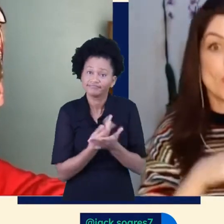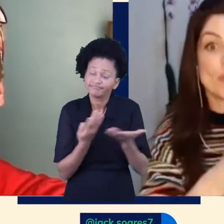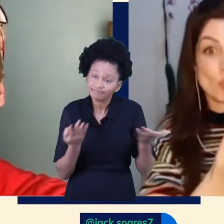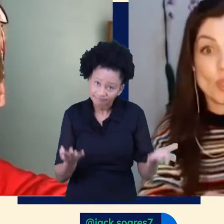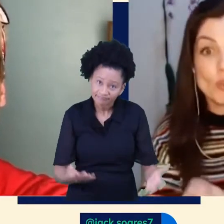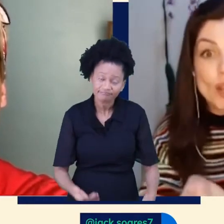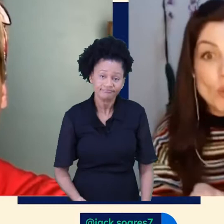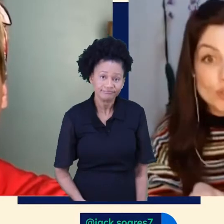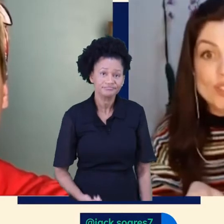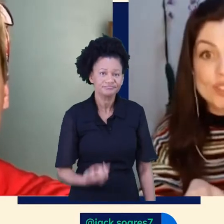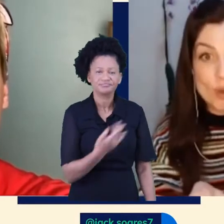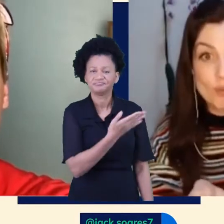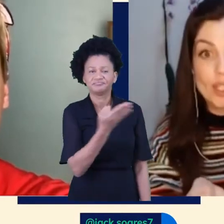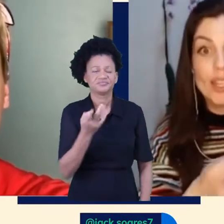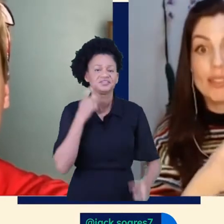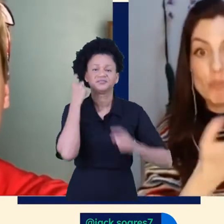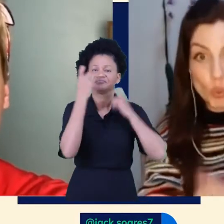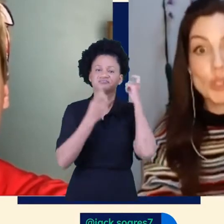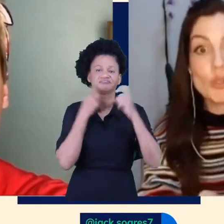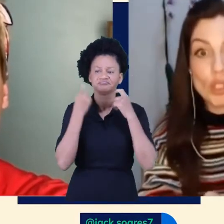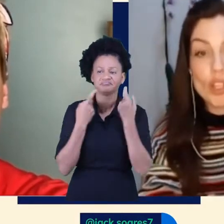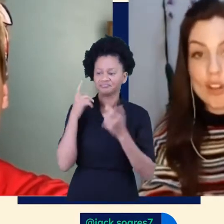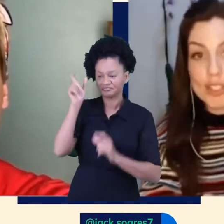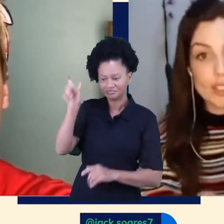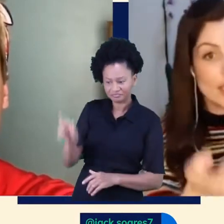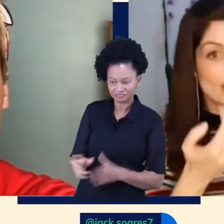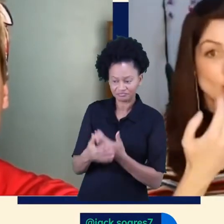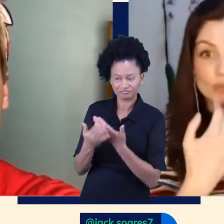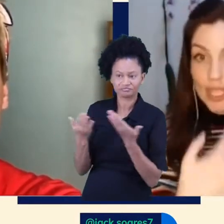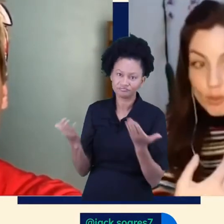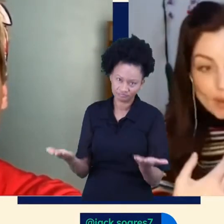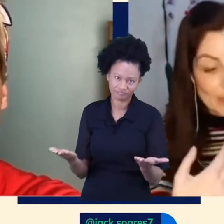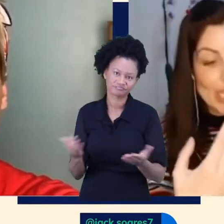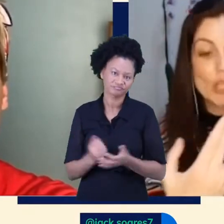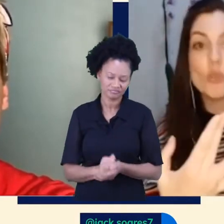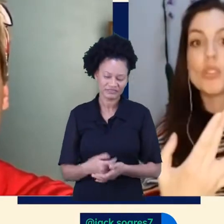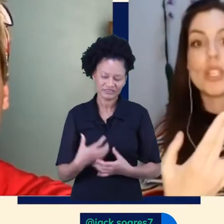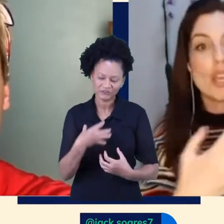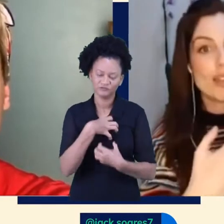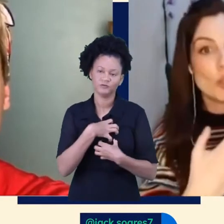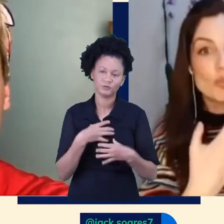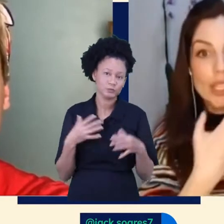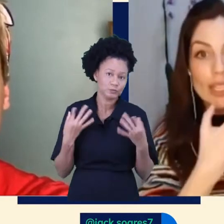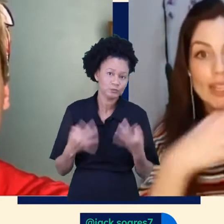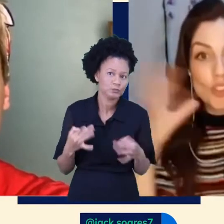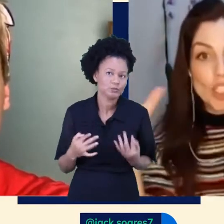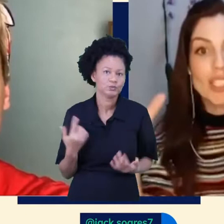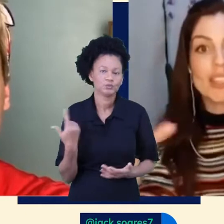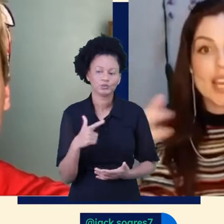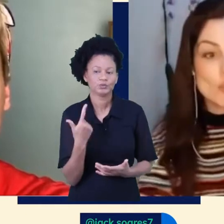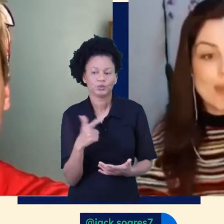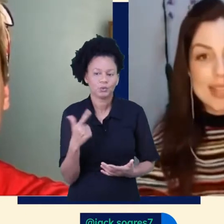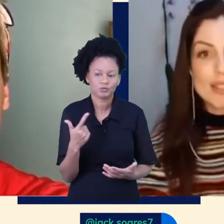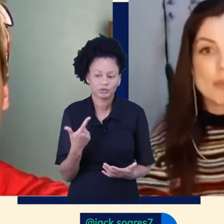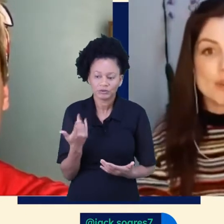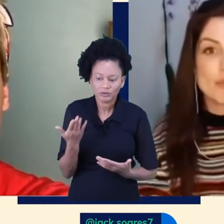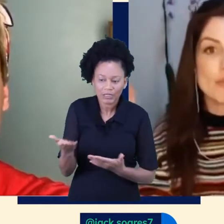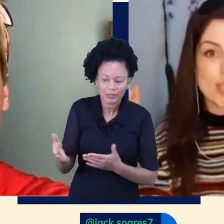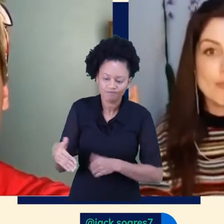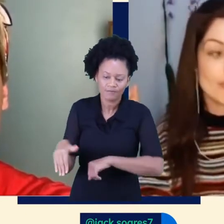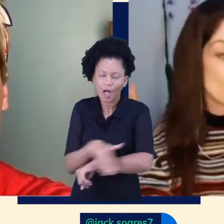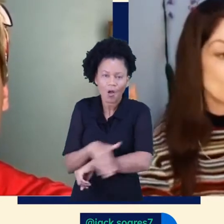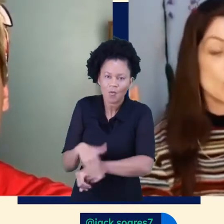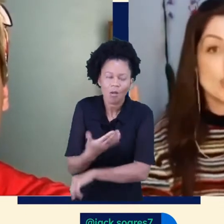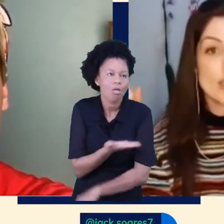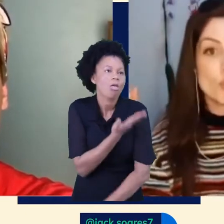preocupa com uma pessoa numa condição muito dolorosa, que é não ter um abrigo, que é não ter a dignidade básica para